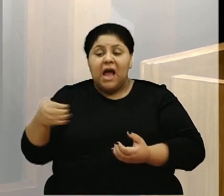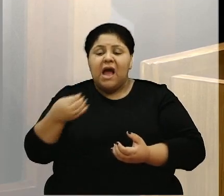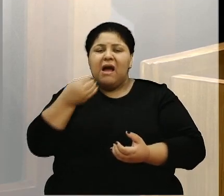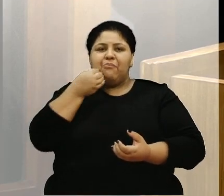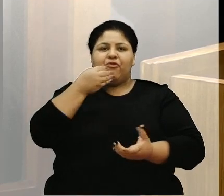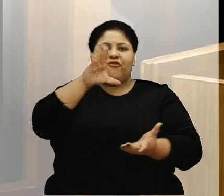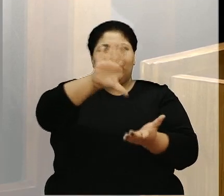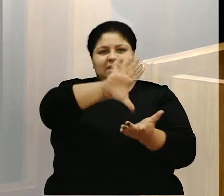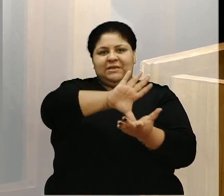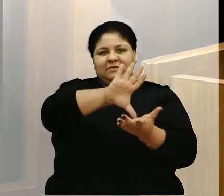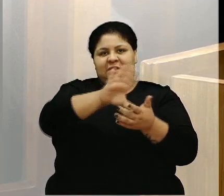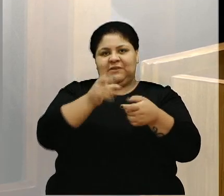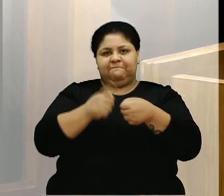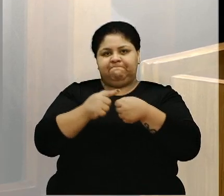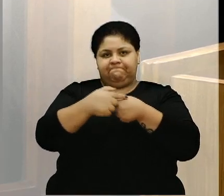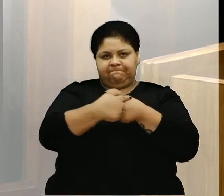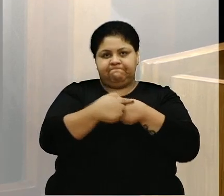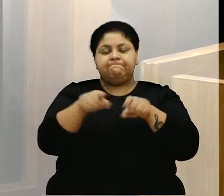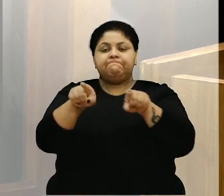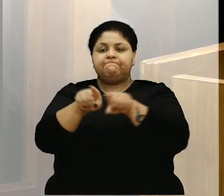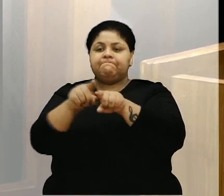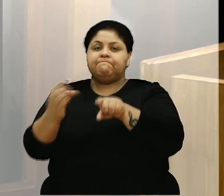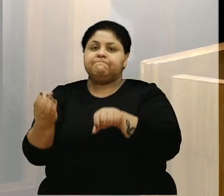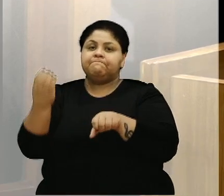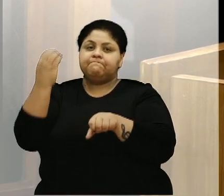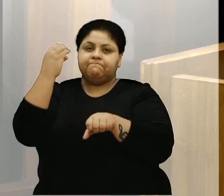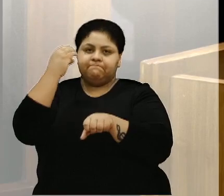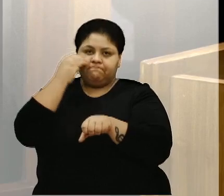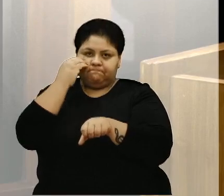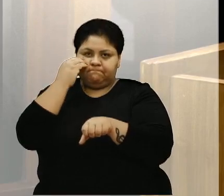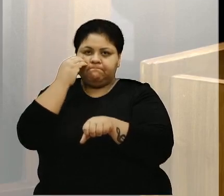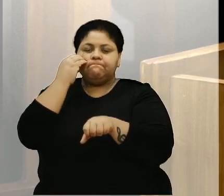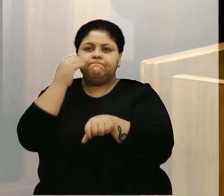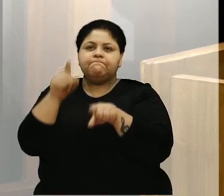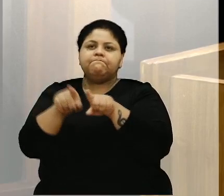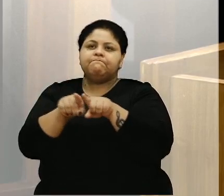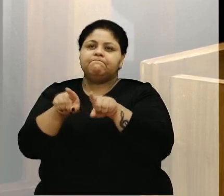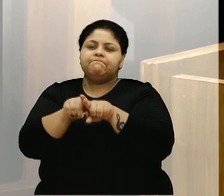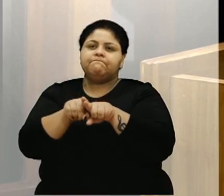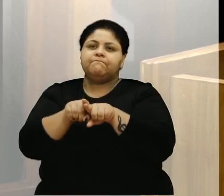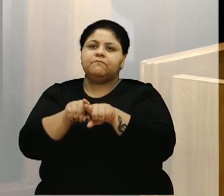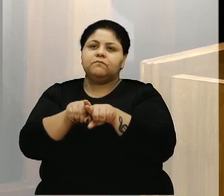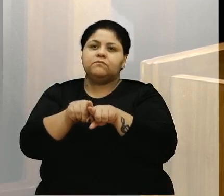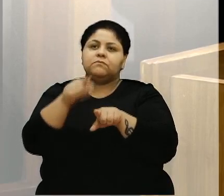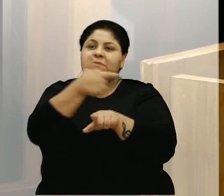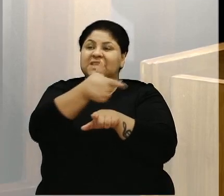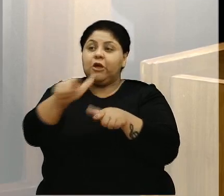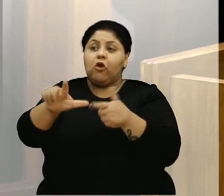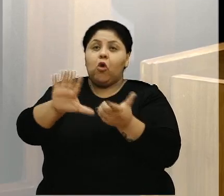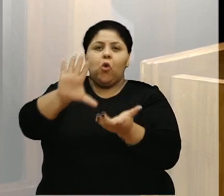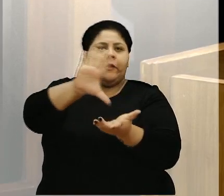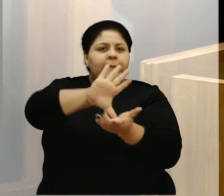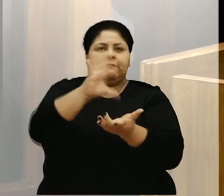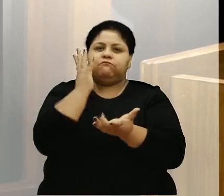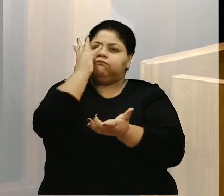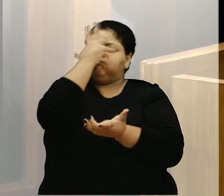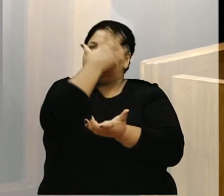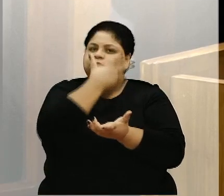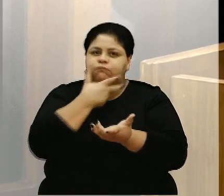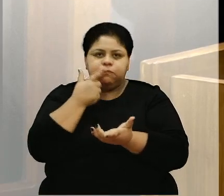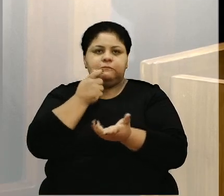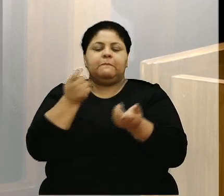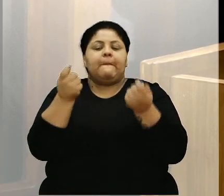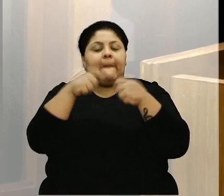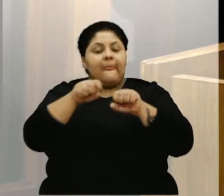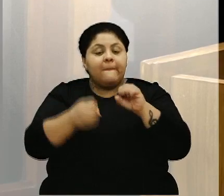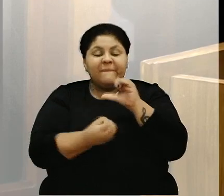Também eu tive a Anarrec, na vinda de vai passando a Anarrec, também possui outra praça linda, que precisamos